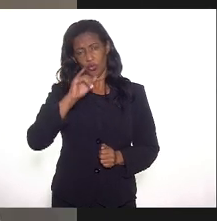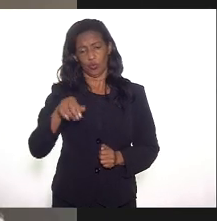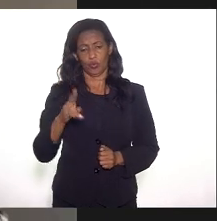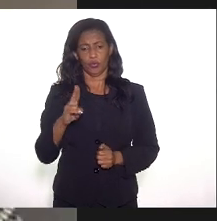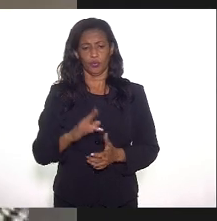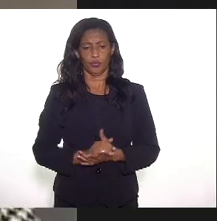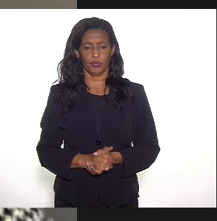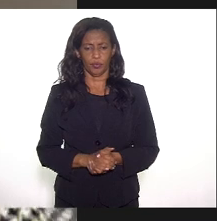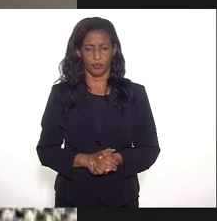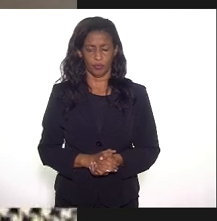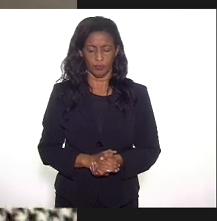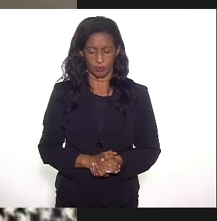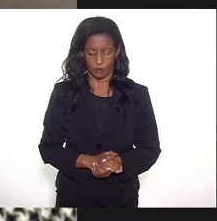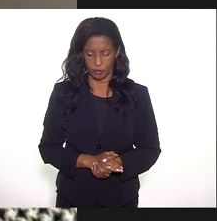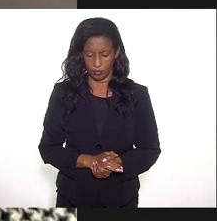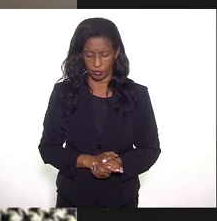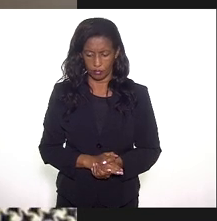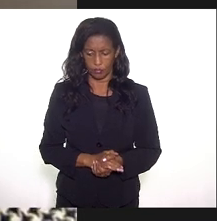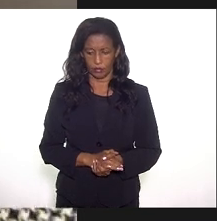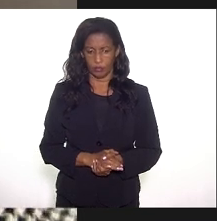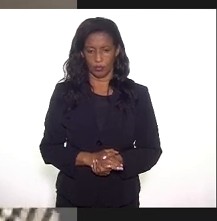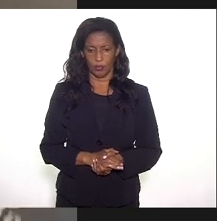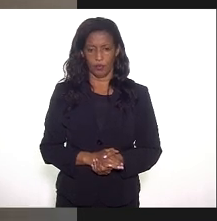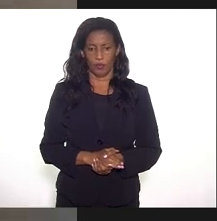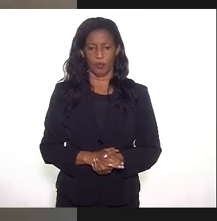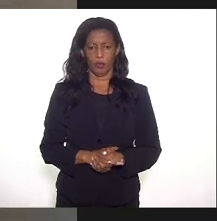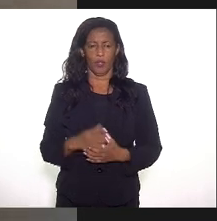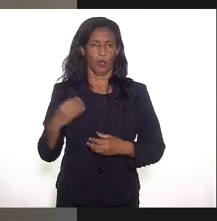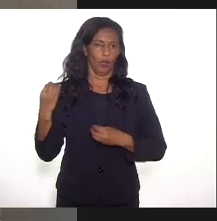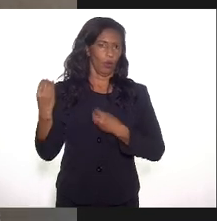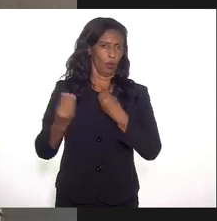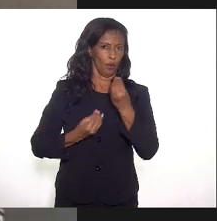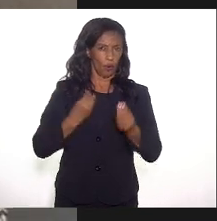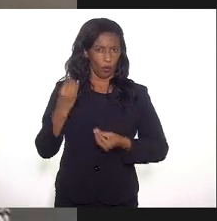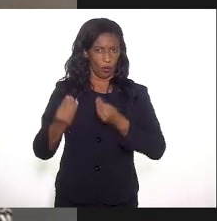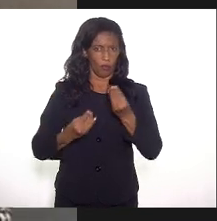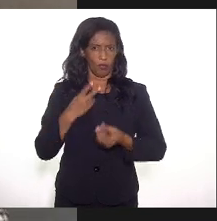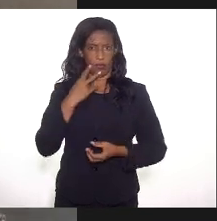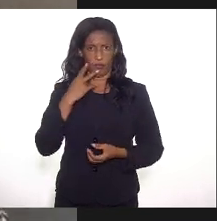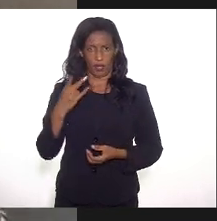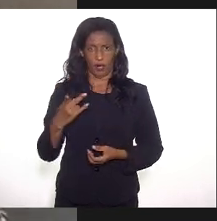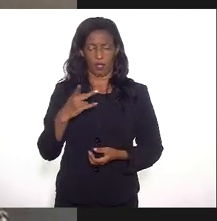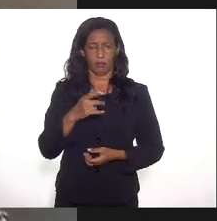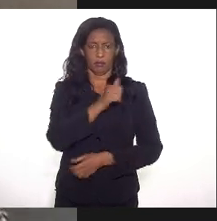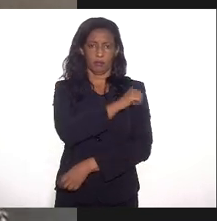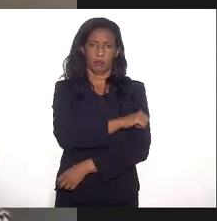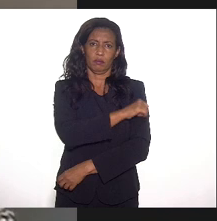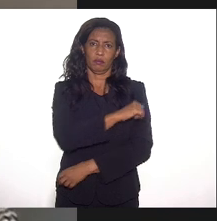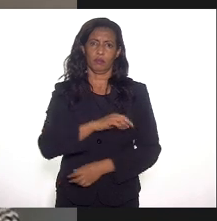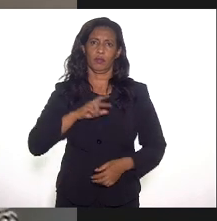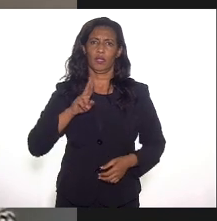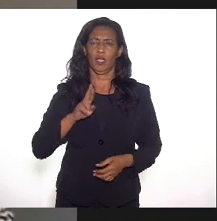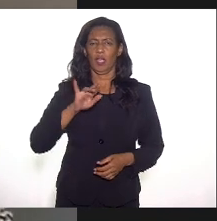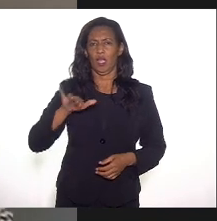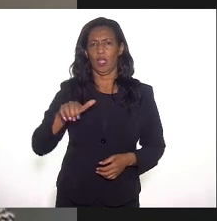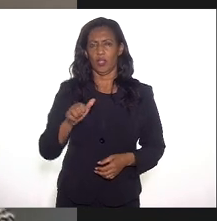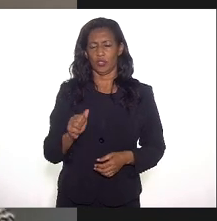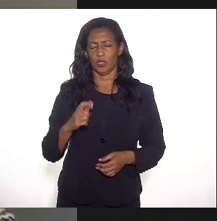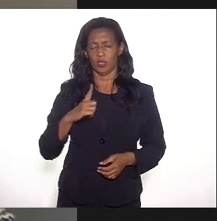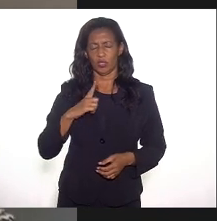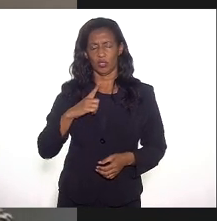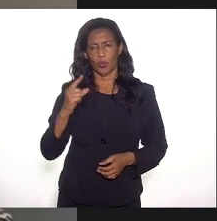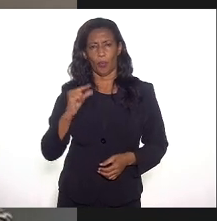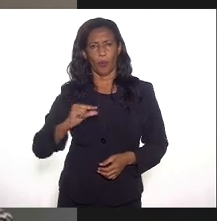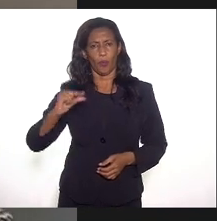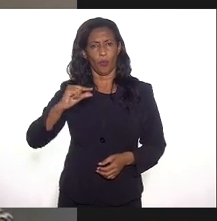Presidente, nós, como foi colocada aí a deputada, pela deputada enfermeira Jane, a gente tinha um pouco de dificuldade